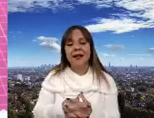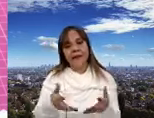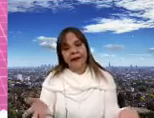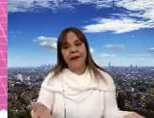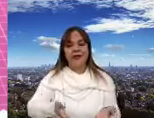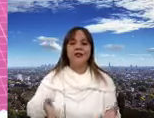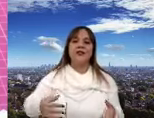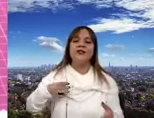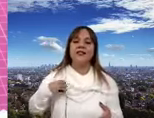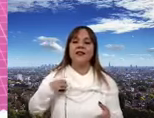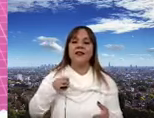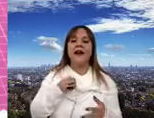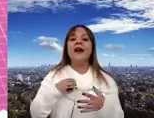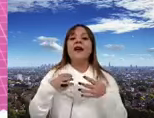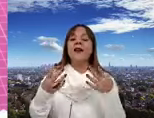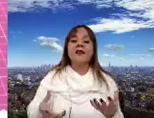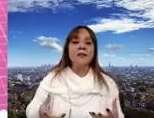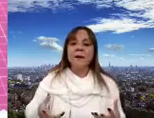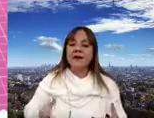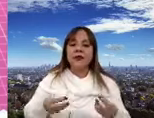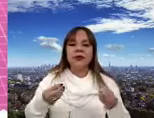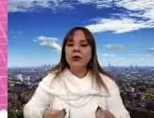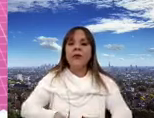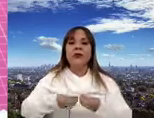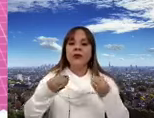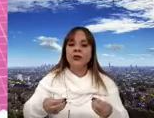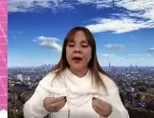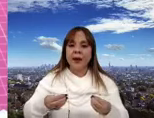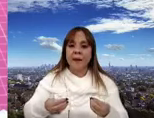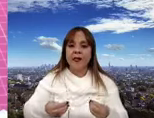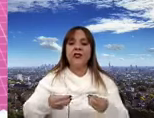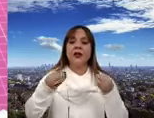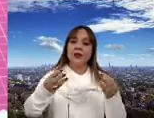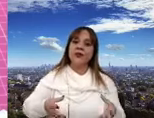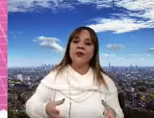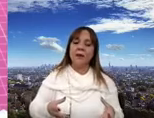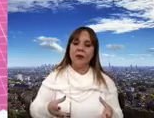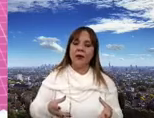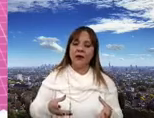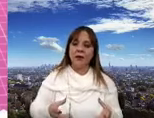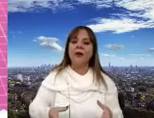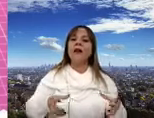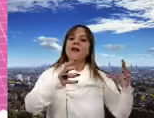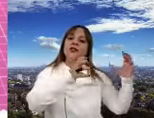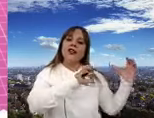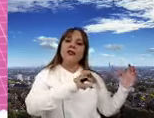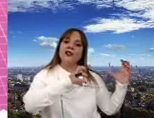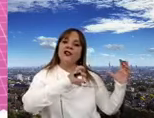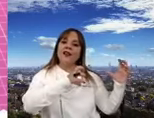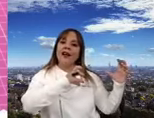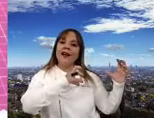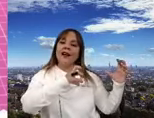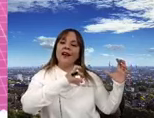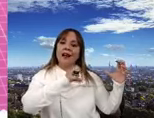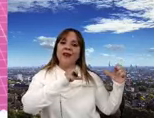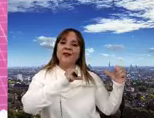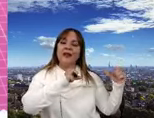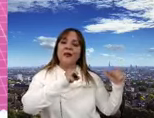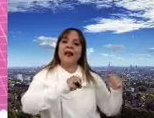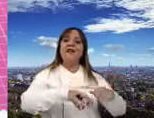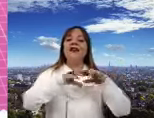usando os filtros da Santa Fé. Façam uma peça com todo amor, com todo capricho aí, com o seu amor, tá bom? Então, tira a fotinho lá, tá? Com o seu